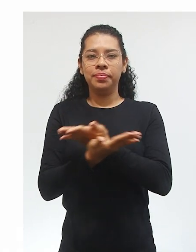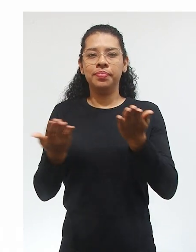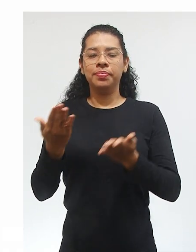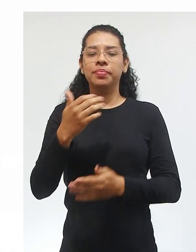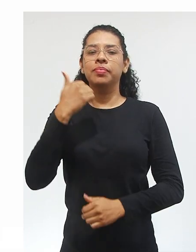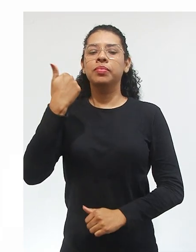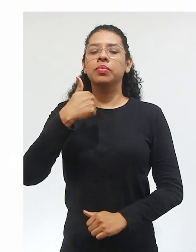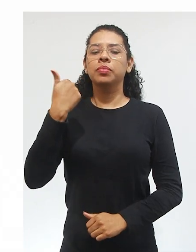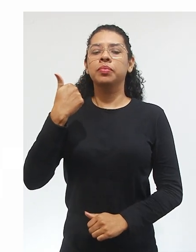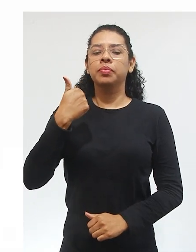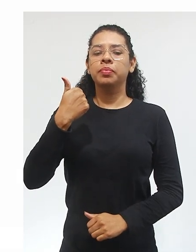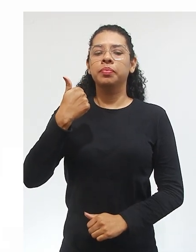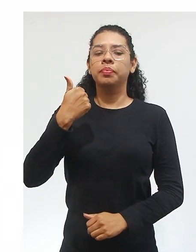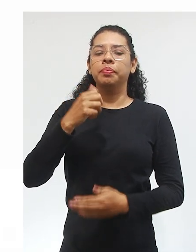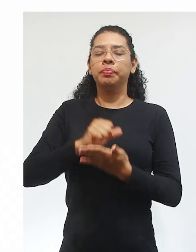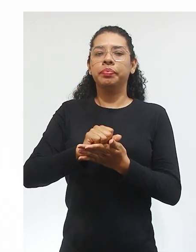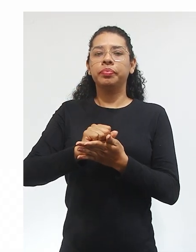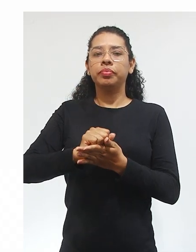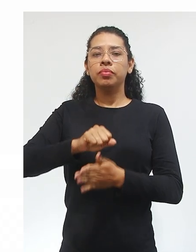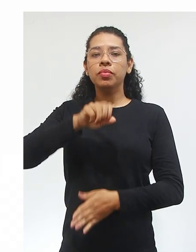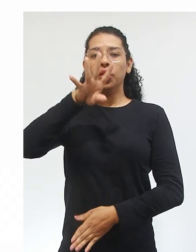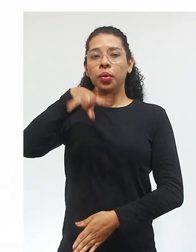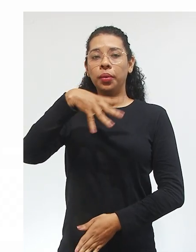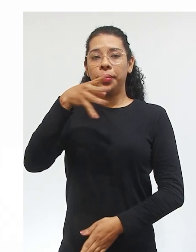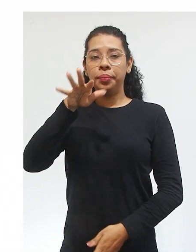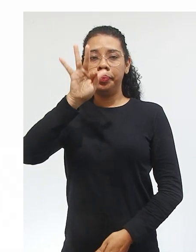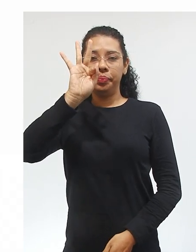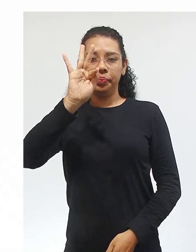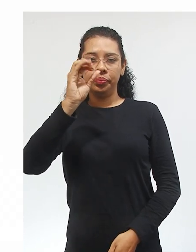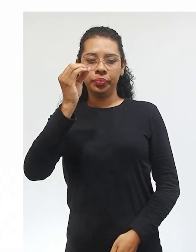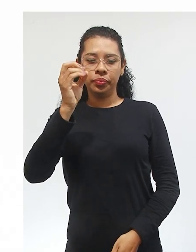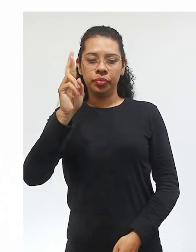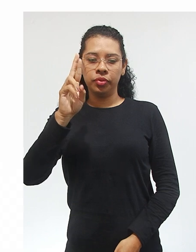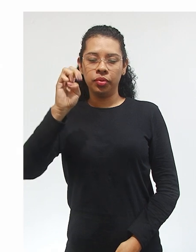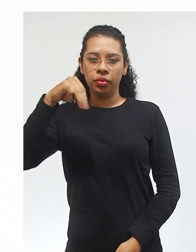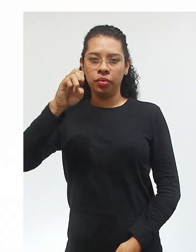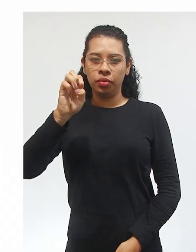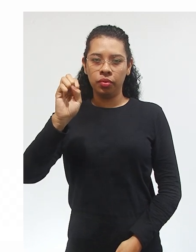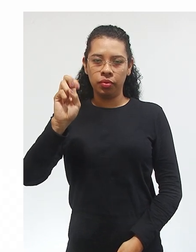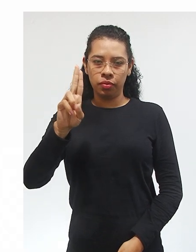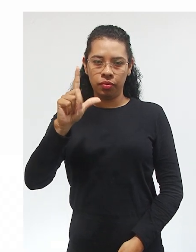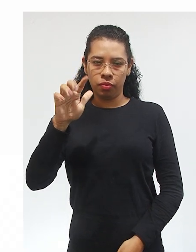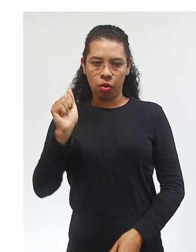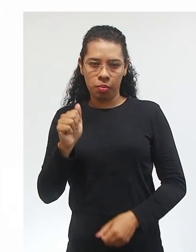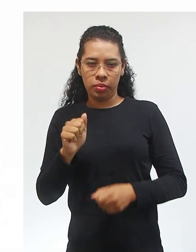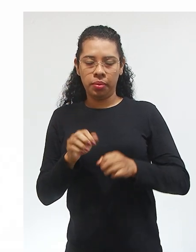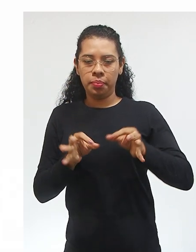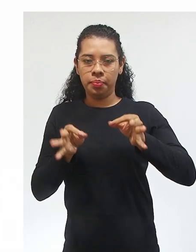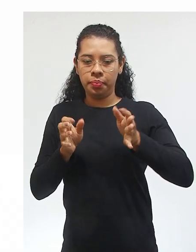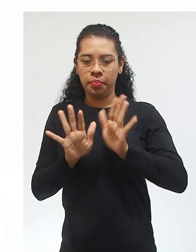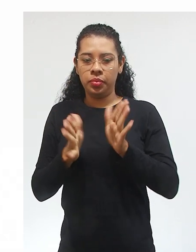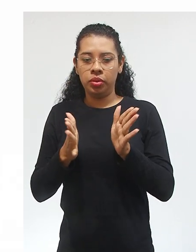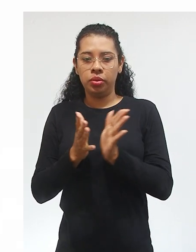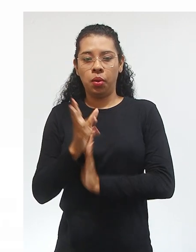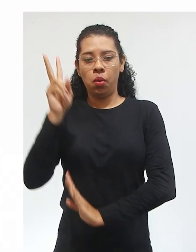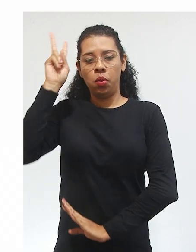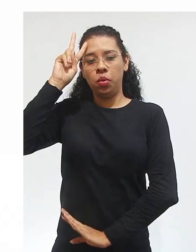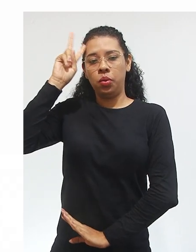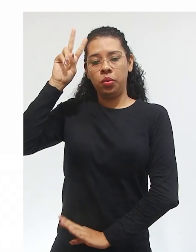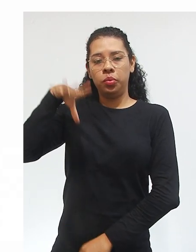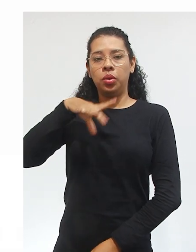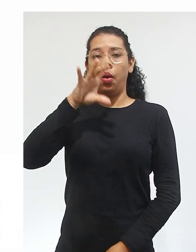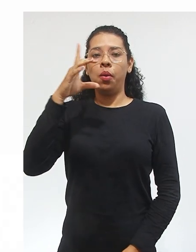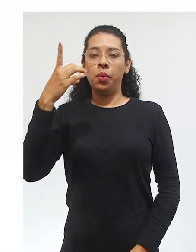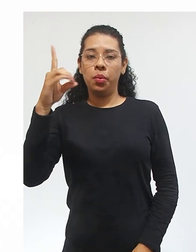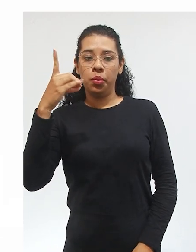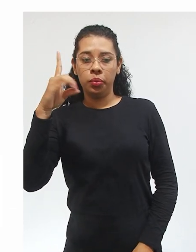A primeira fórmula. Lembra que eu expliquei que a primeira fórmula era um débito e um crédito? Ó, vamos lá. Aqui um débito,